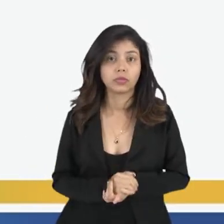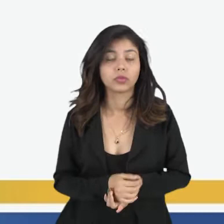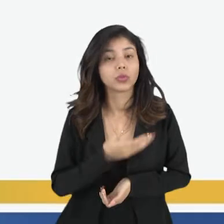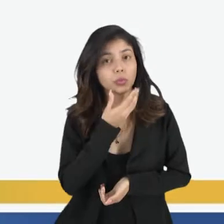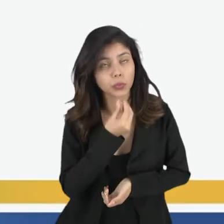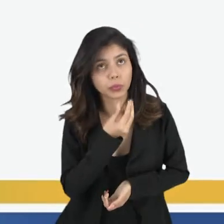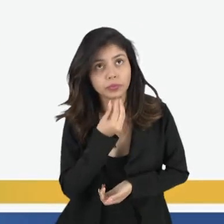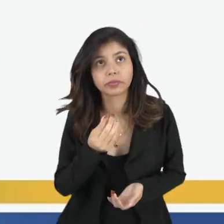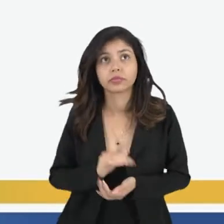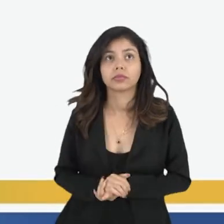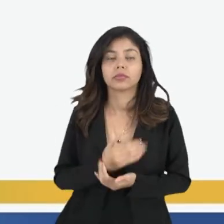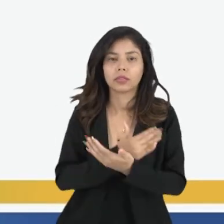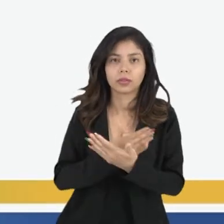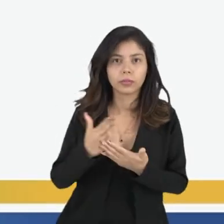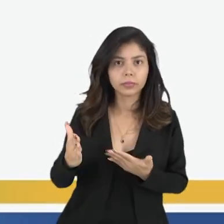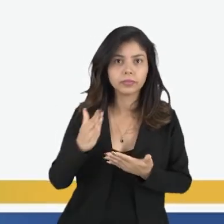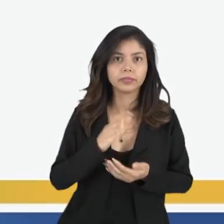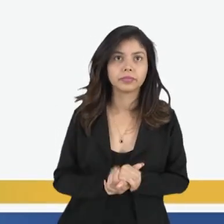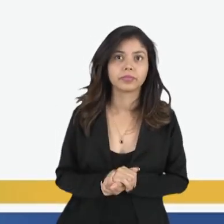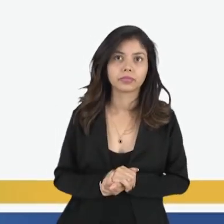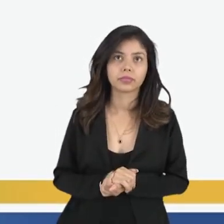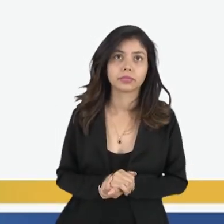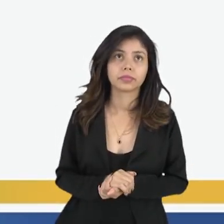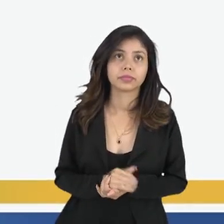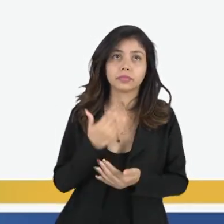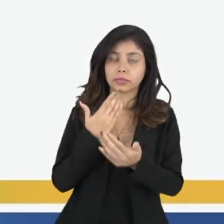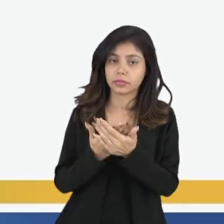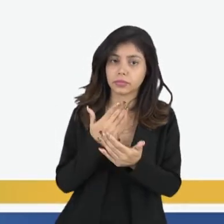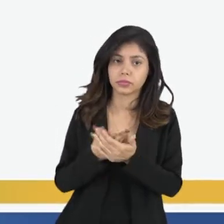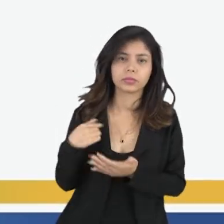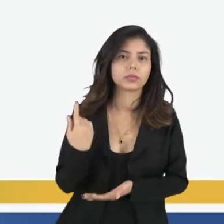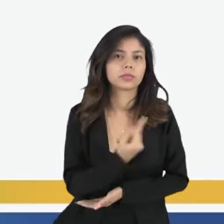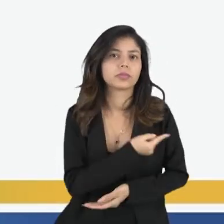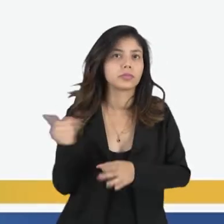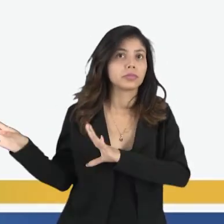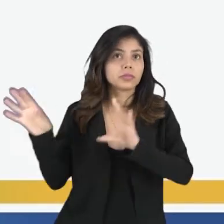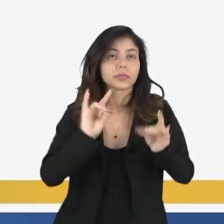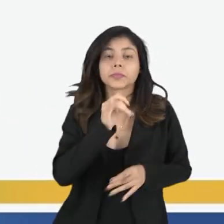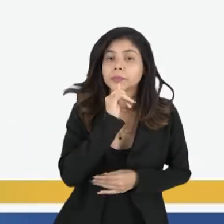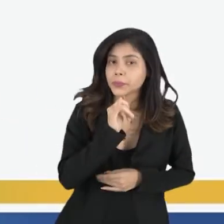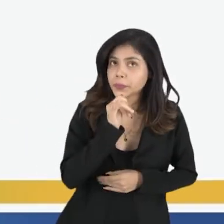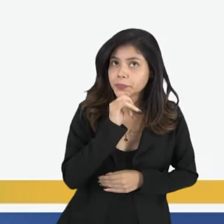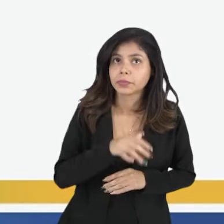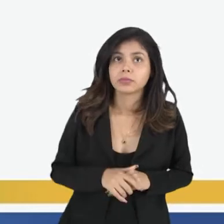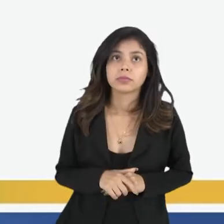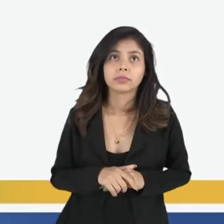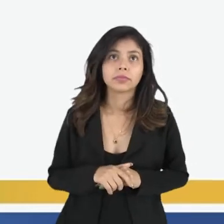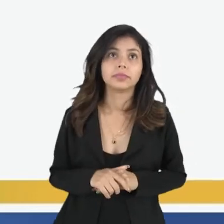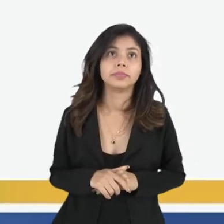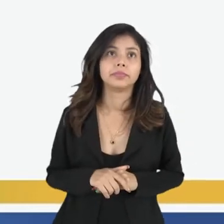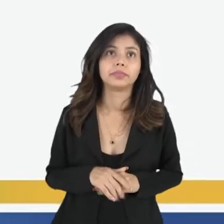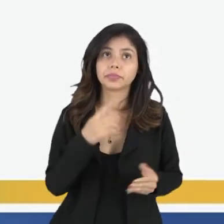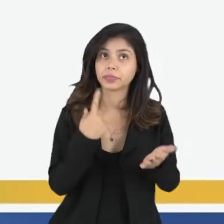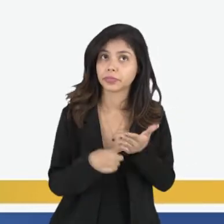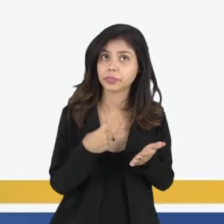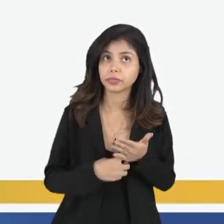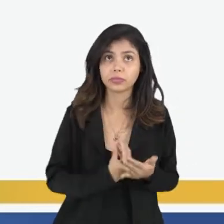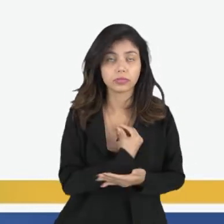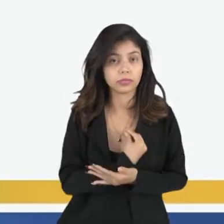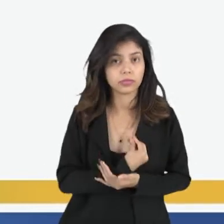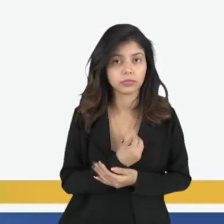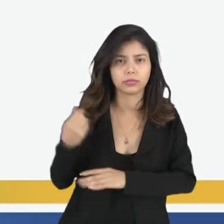homem. Então, para iniciar essa aula, nós trouxemos aí, por exemplo, as condições de